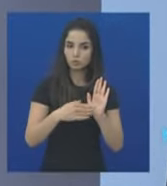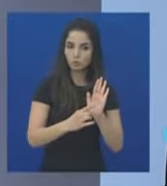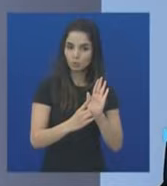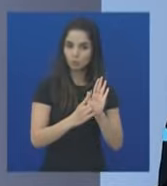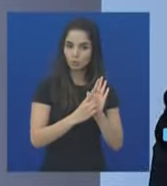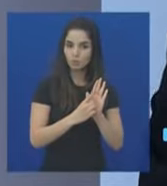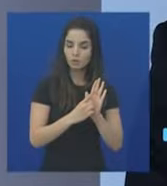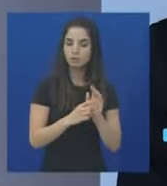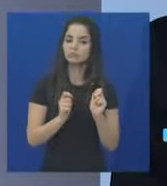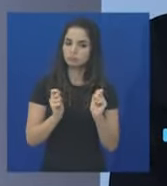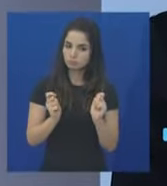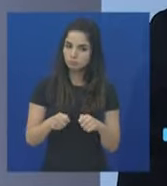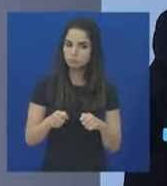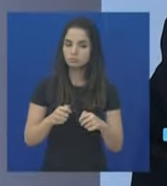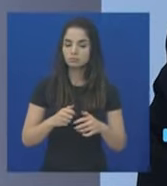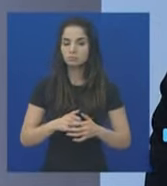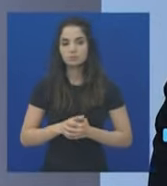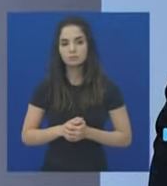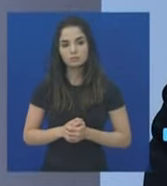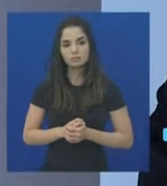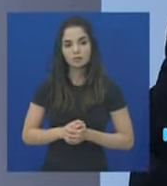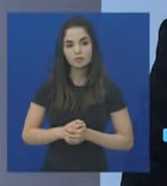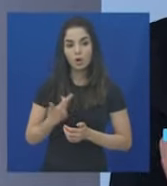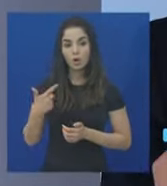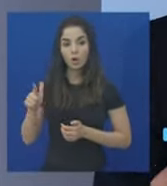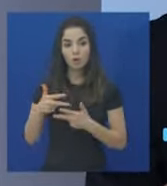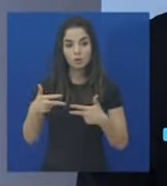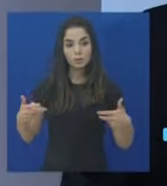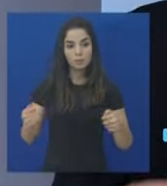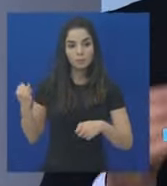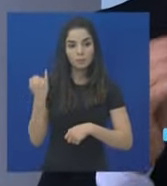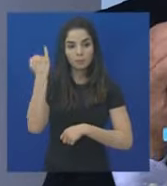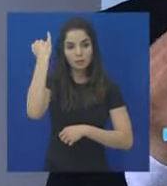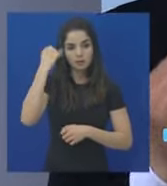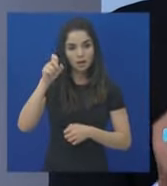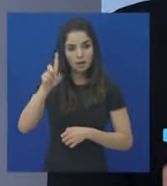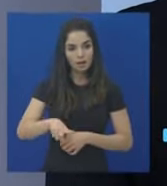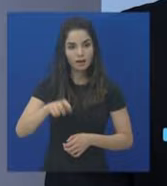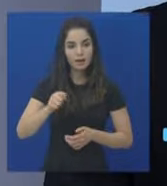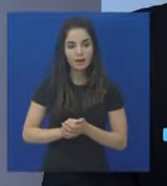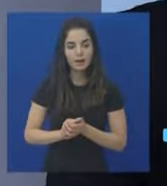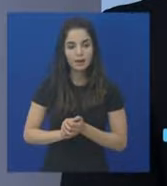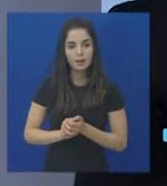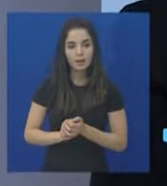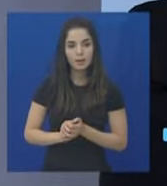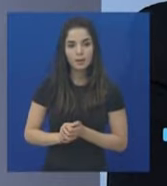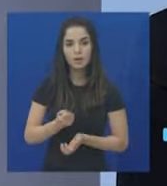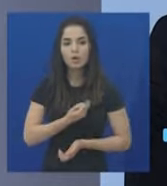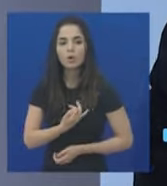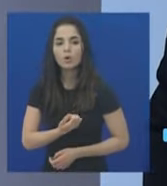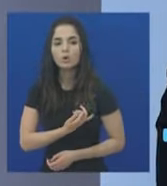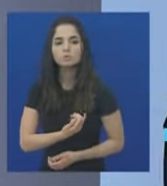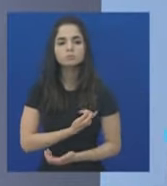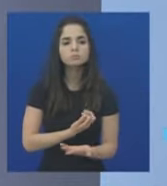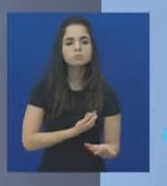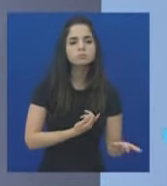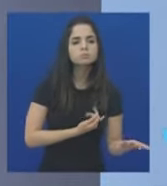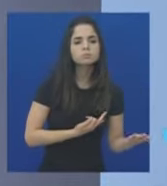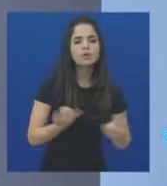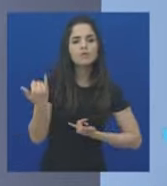Outro fator importante que vamos ter que fazer com a ação social é fazer um levantamento para que a gente tenha os